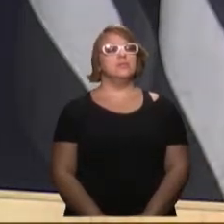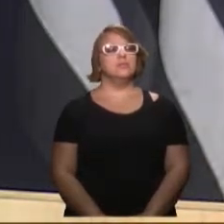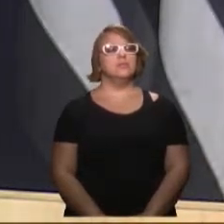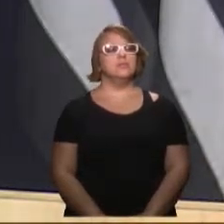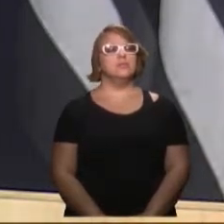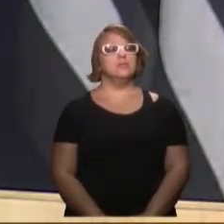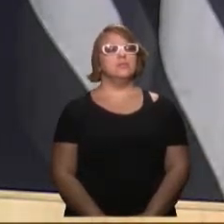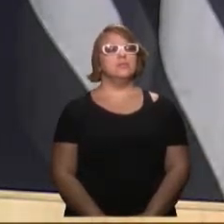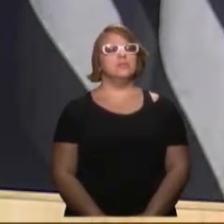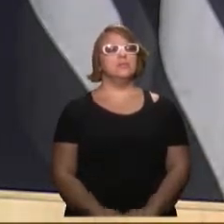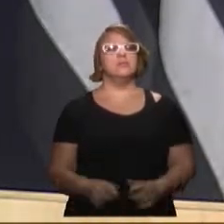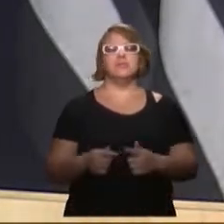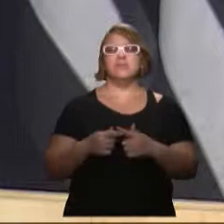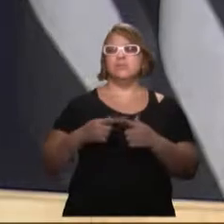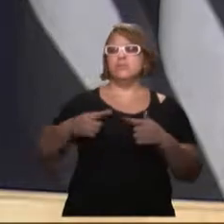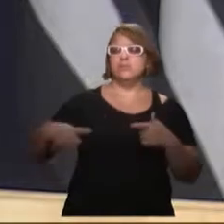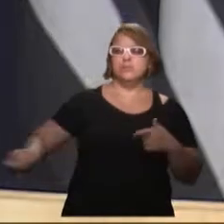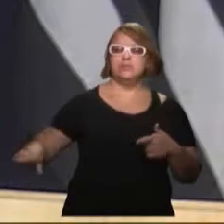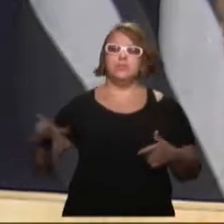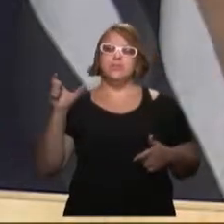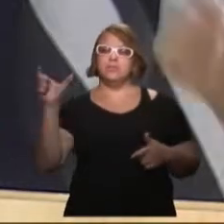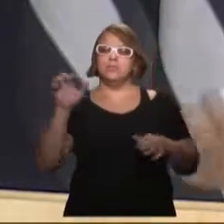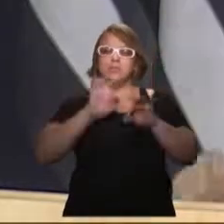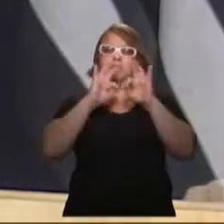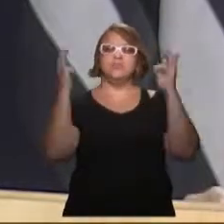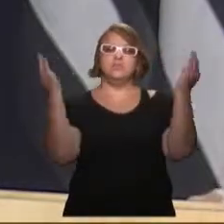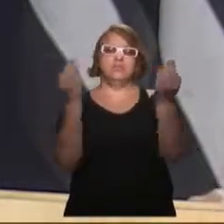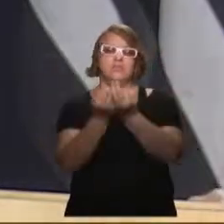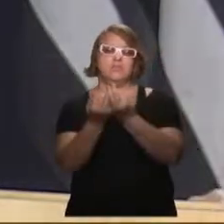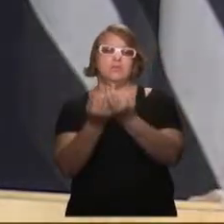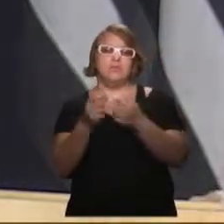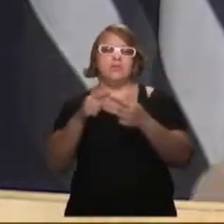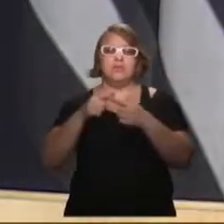eu não sou contra o Bolsa Família, sou contra a quantidade,